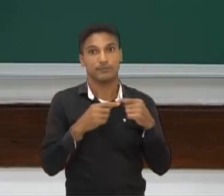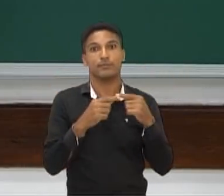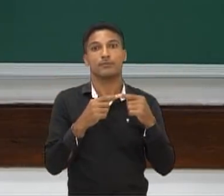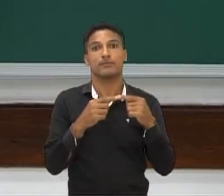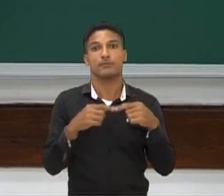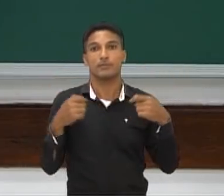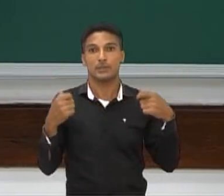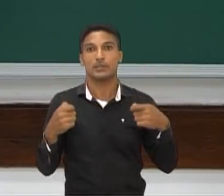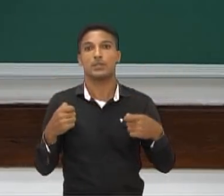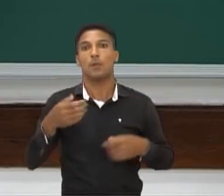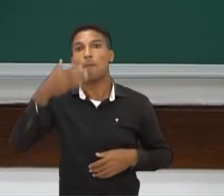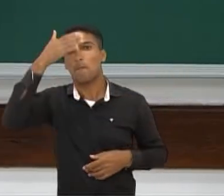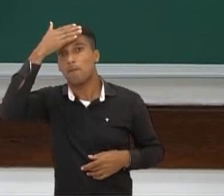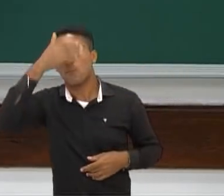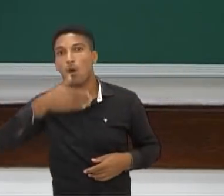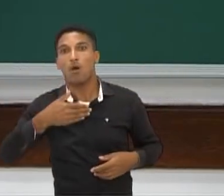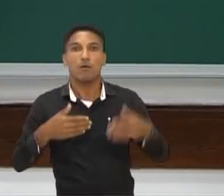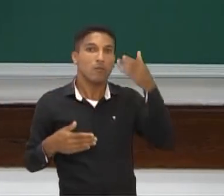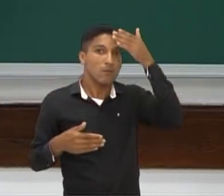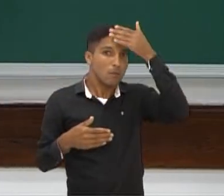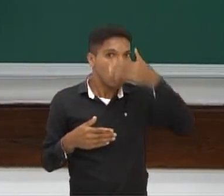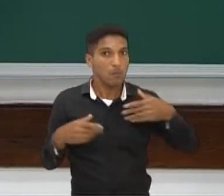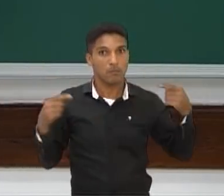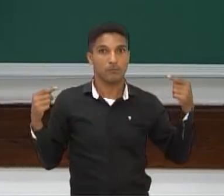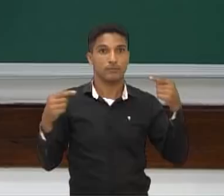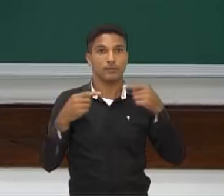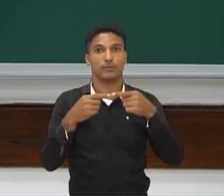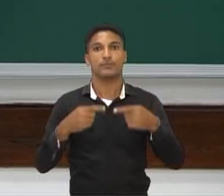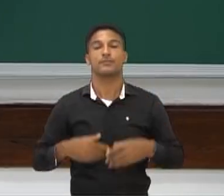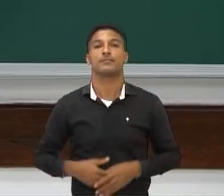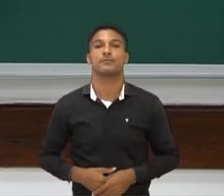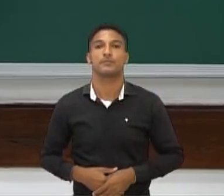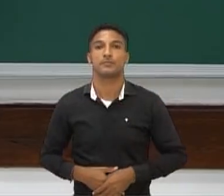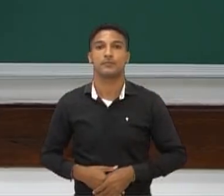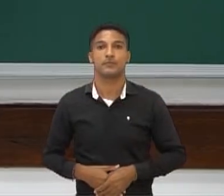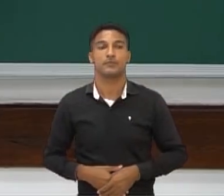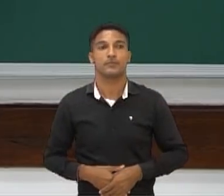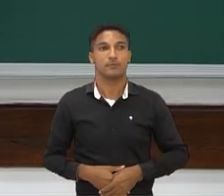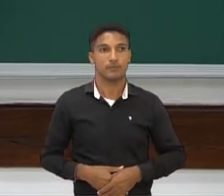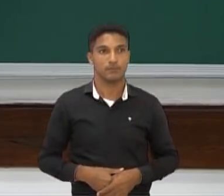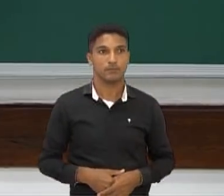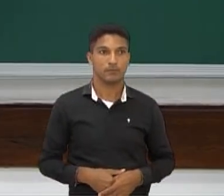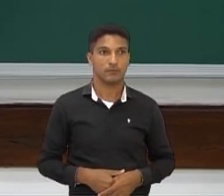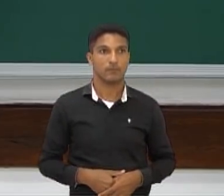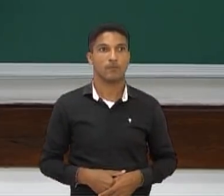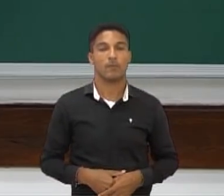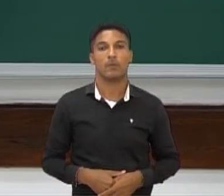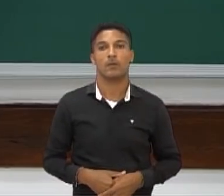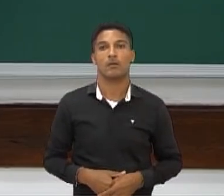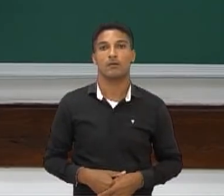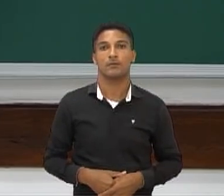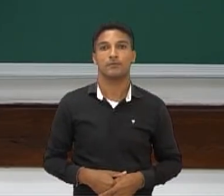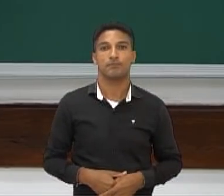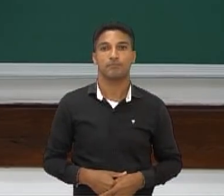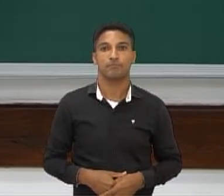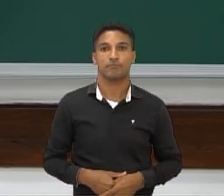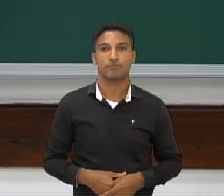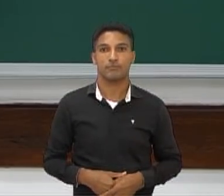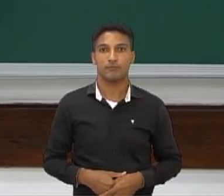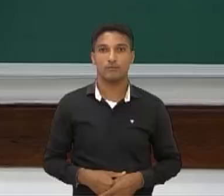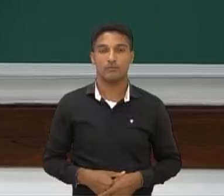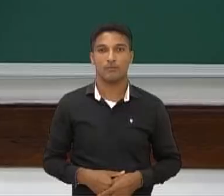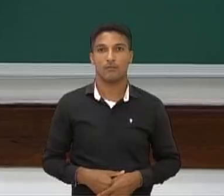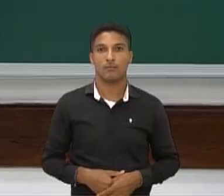reações lá da química, ele conseguiu evoluir um pouquinho o modelo. O modelo dele ficou conhecido como modelo bola de